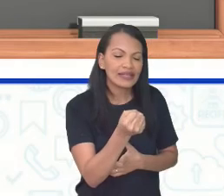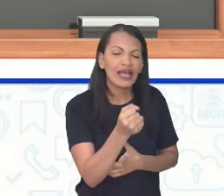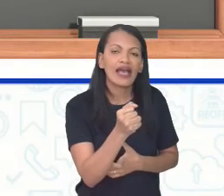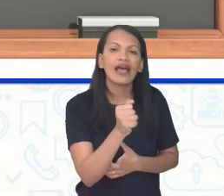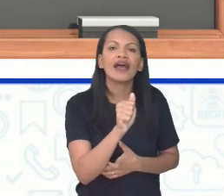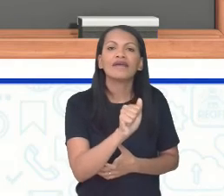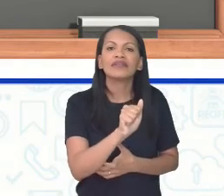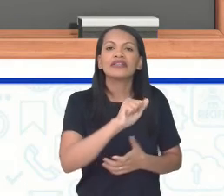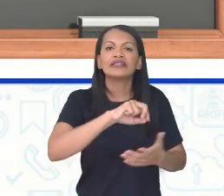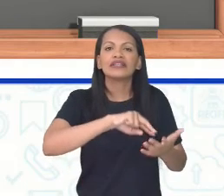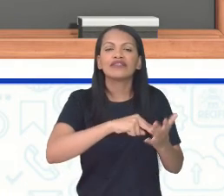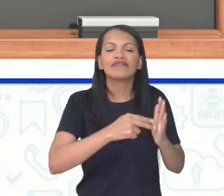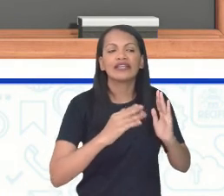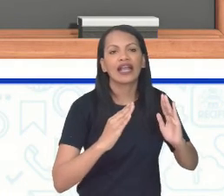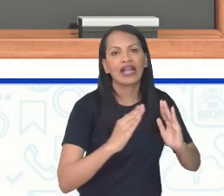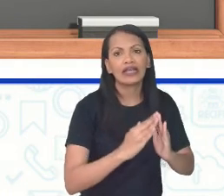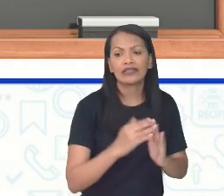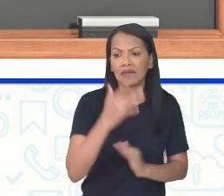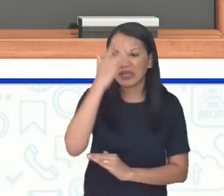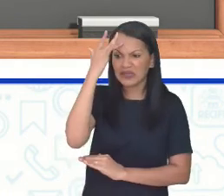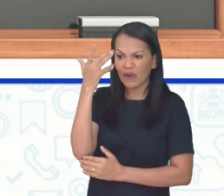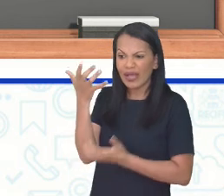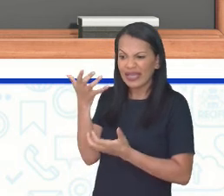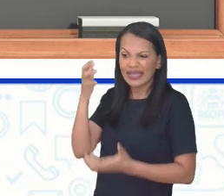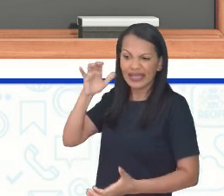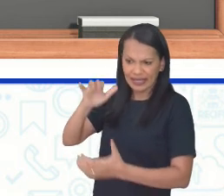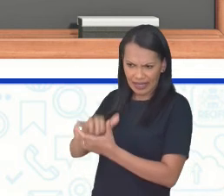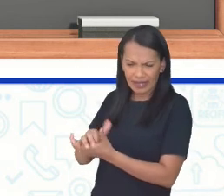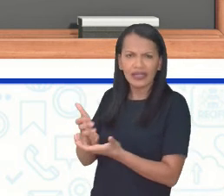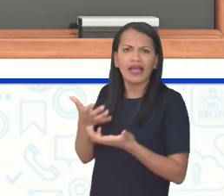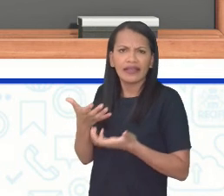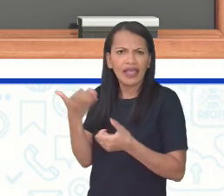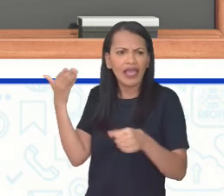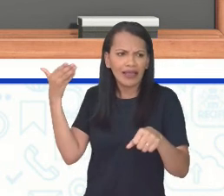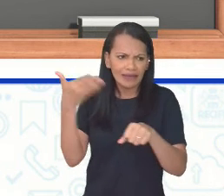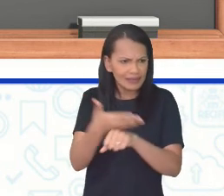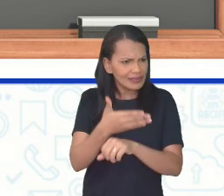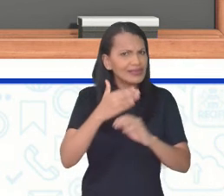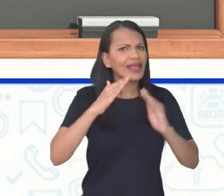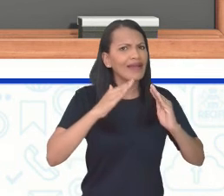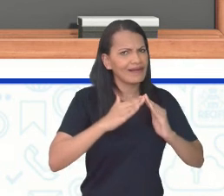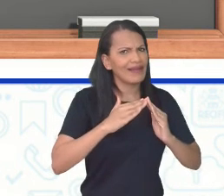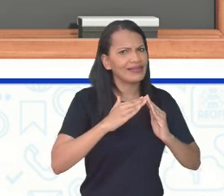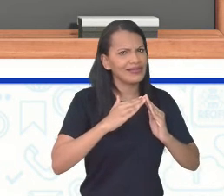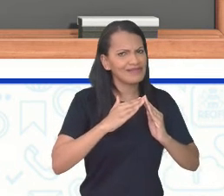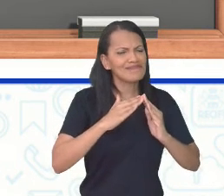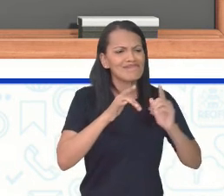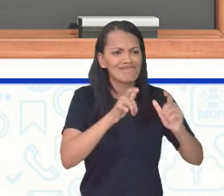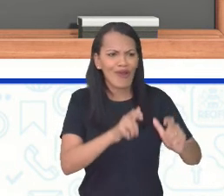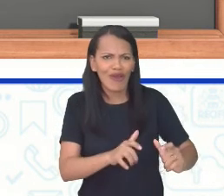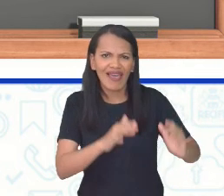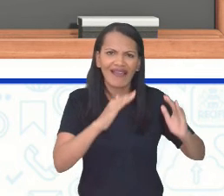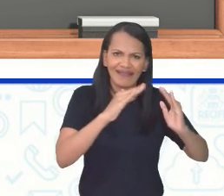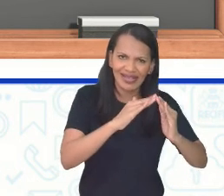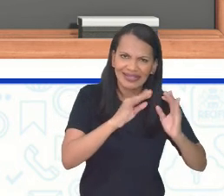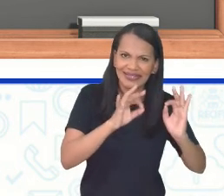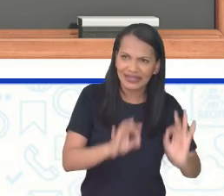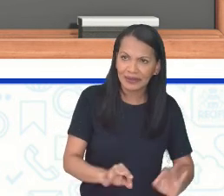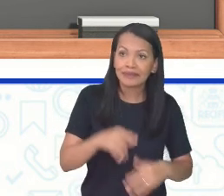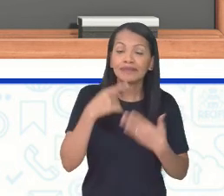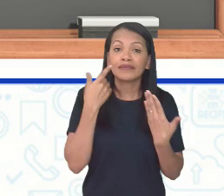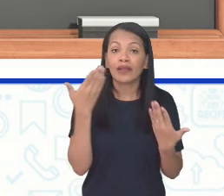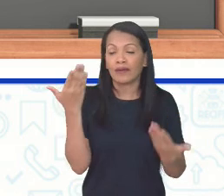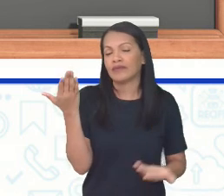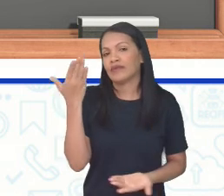pesquise outras palavras homônimas perfeitas, converse com a sua professora sobre este conteúdo, que é gostoso de se